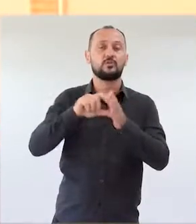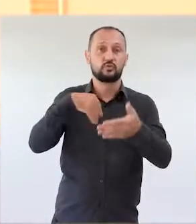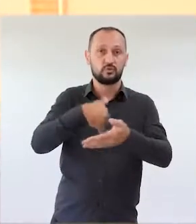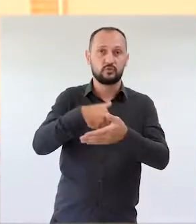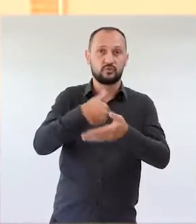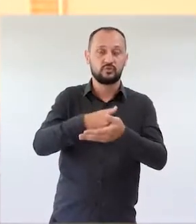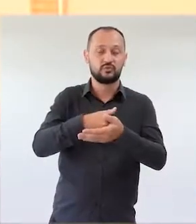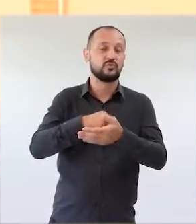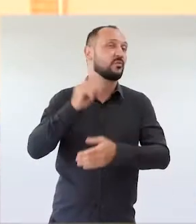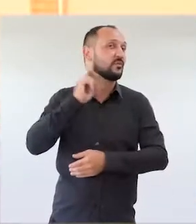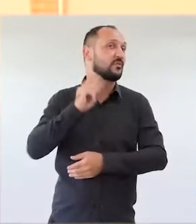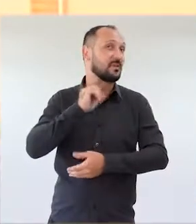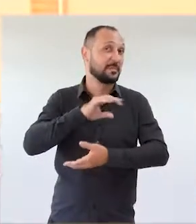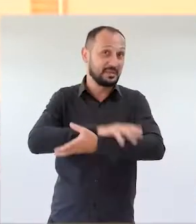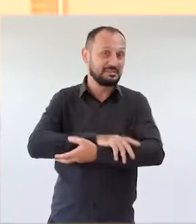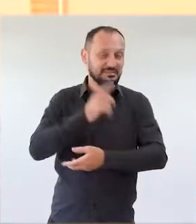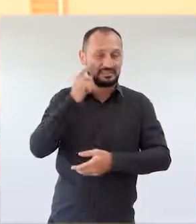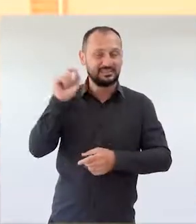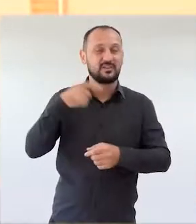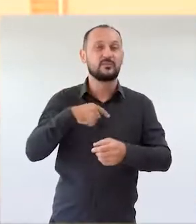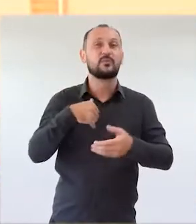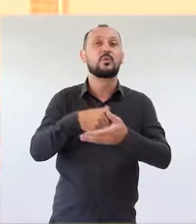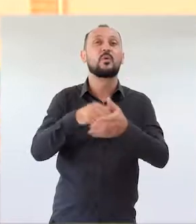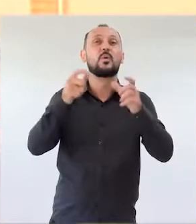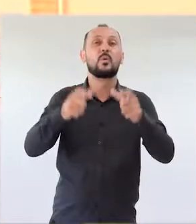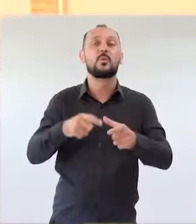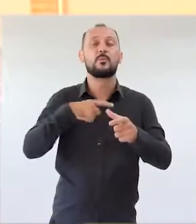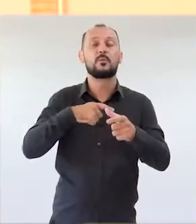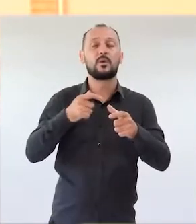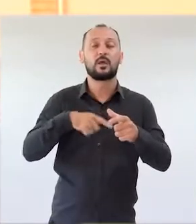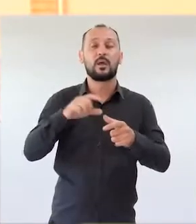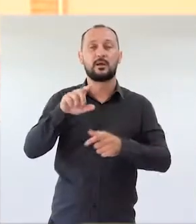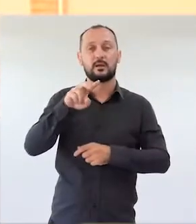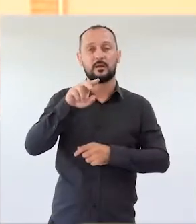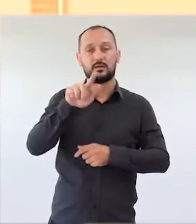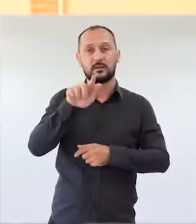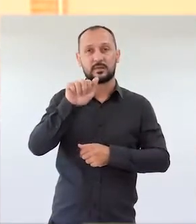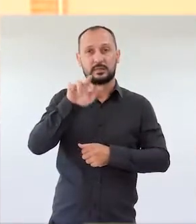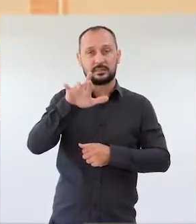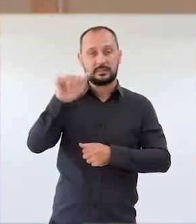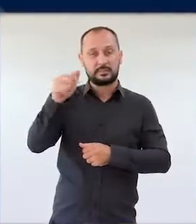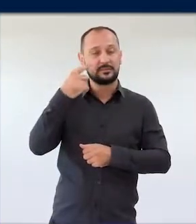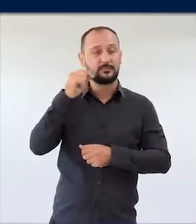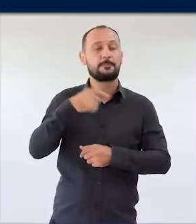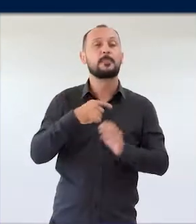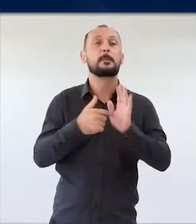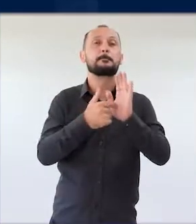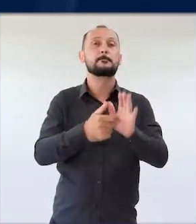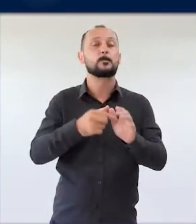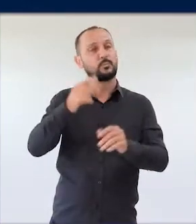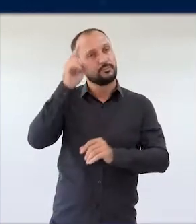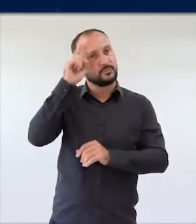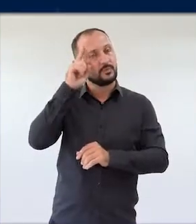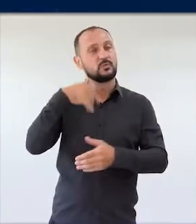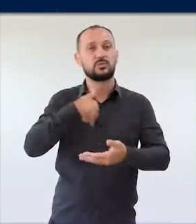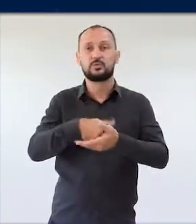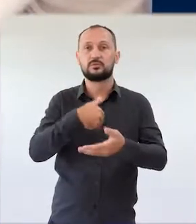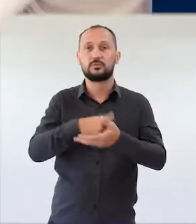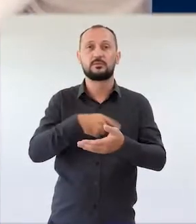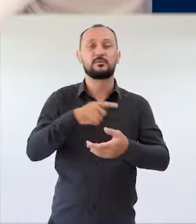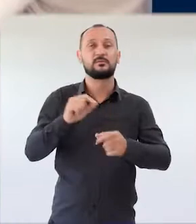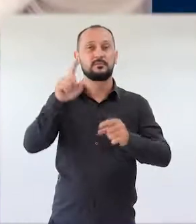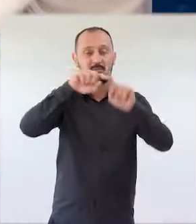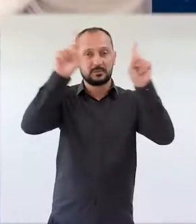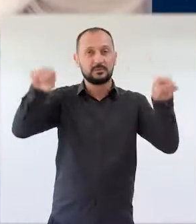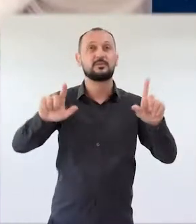antes do jogo do Flamengo, com as crianças, fomos lá no Garcia, uma conveniência que tem, que o cara é carioca, flamenguista. Então, todo dia o jogo